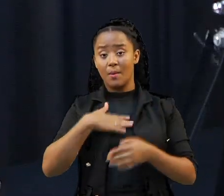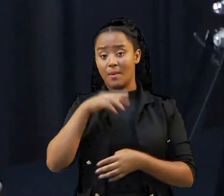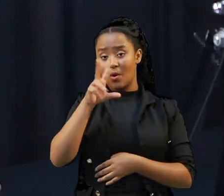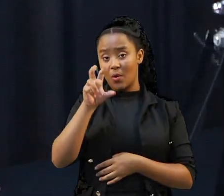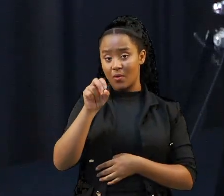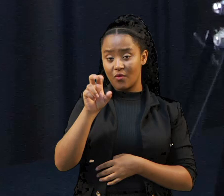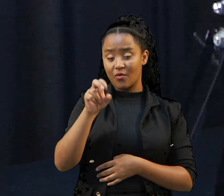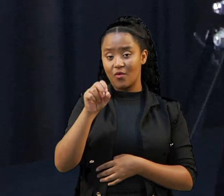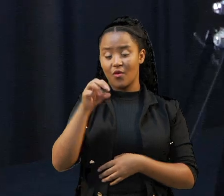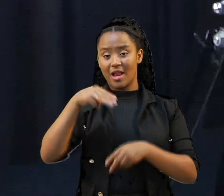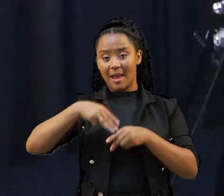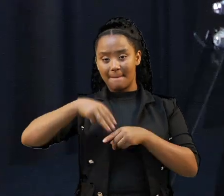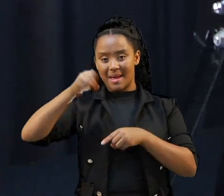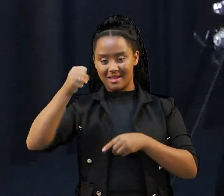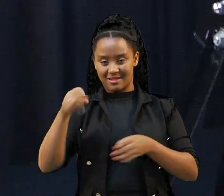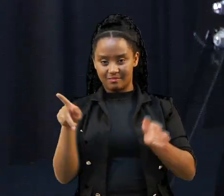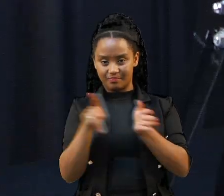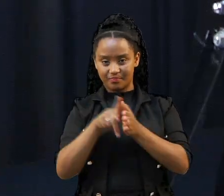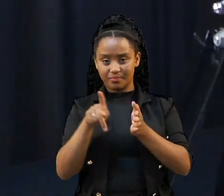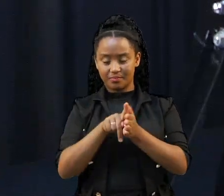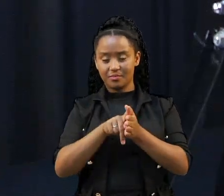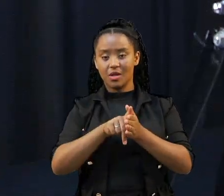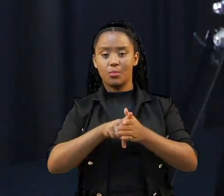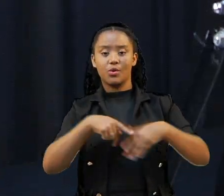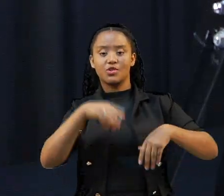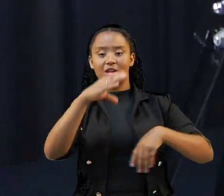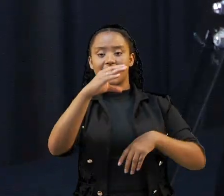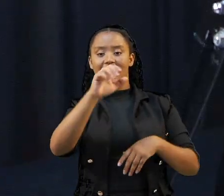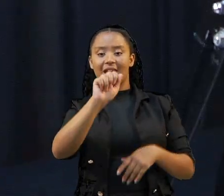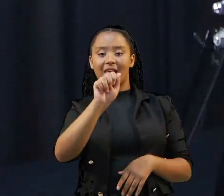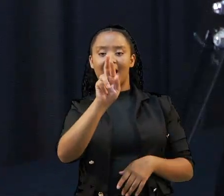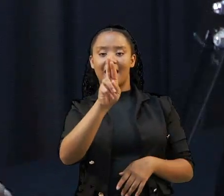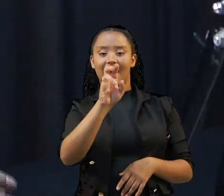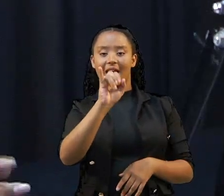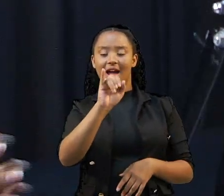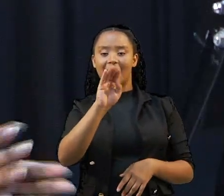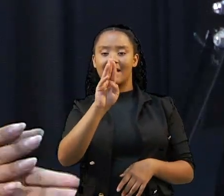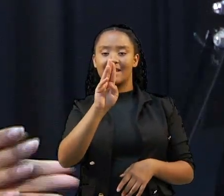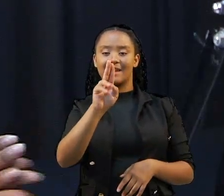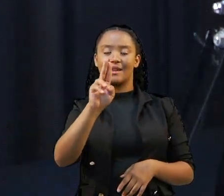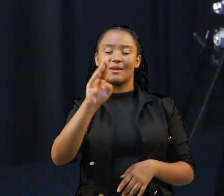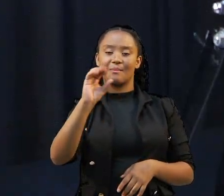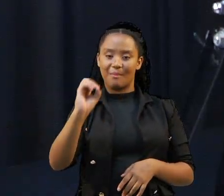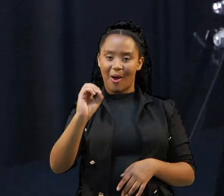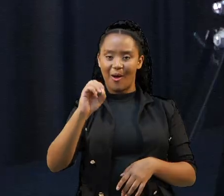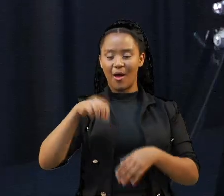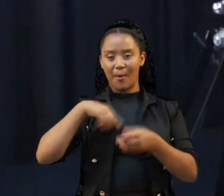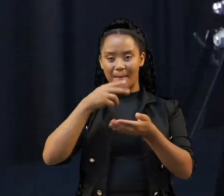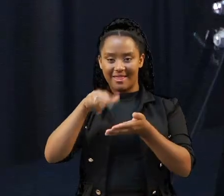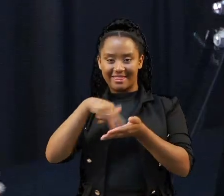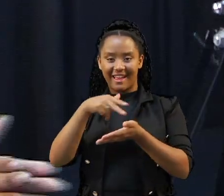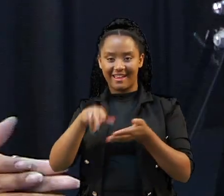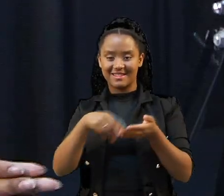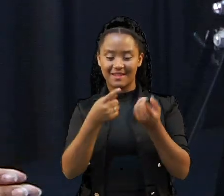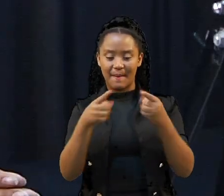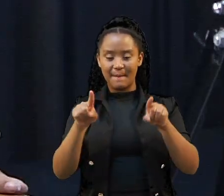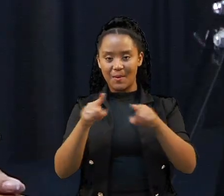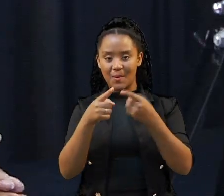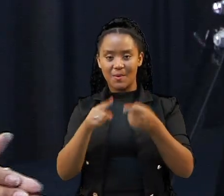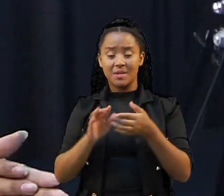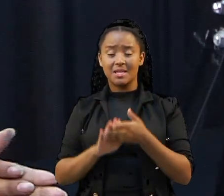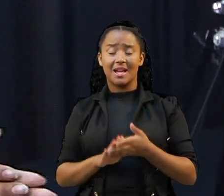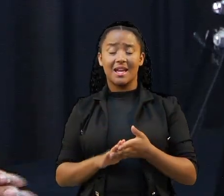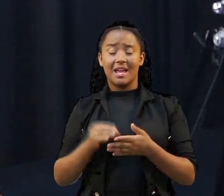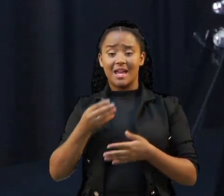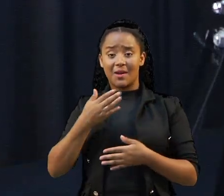música. Meu avô, ele é mestre de carimbó. Então, quando eu era criança, eu passava quase todas as tardes no ensaio com